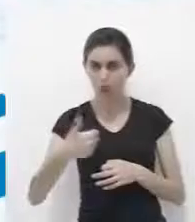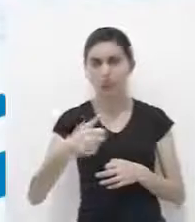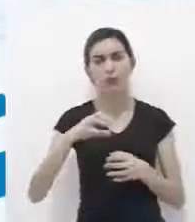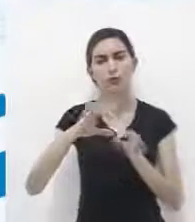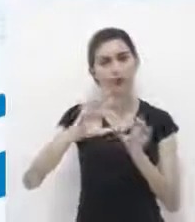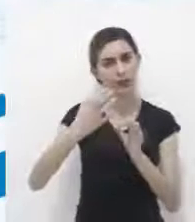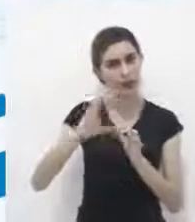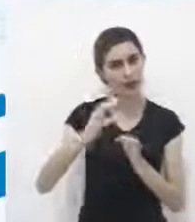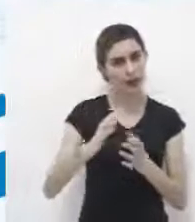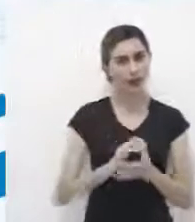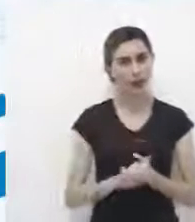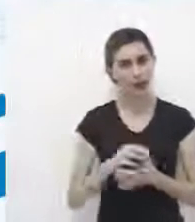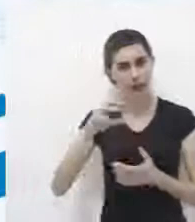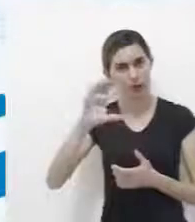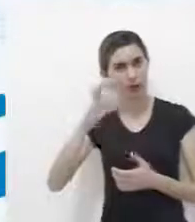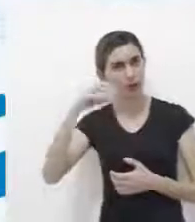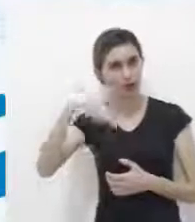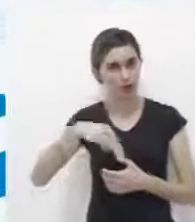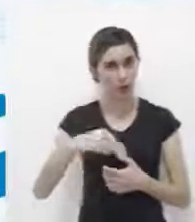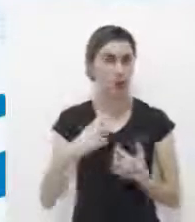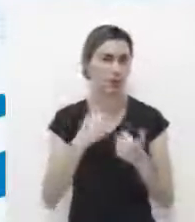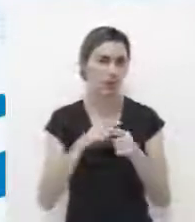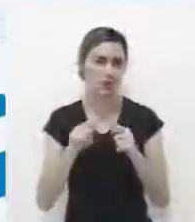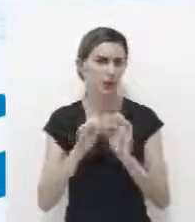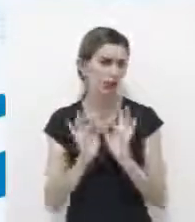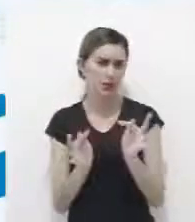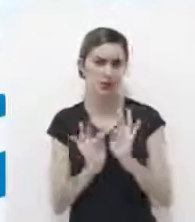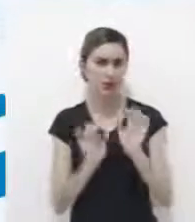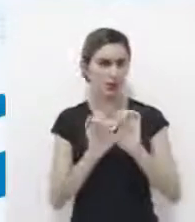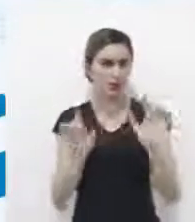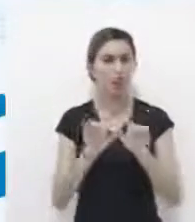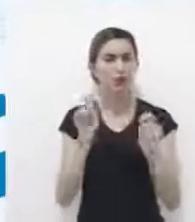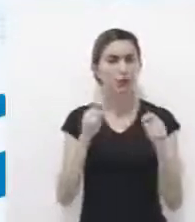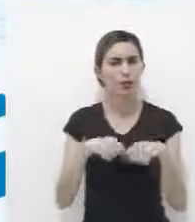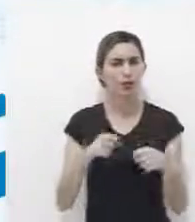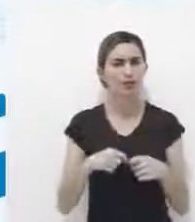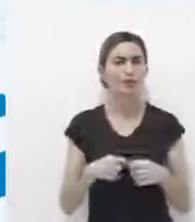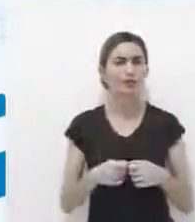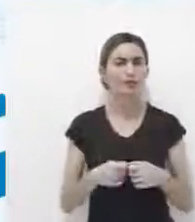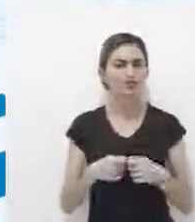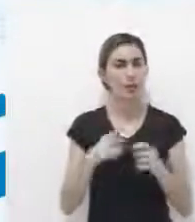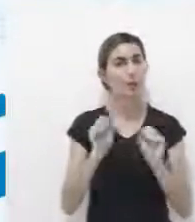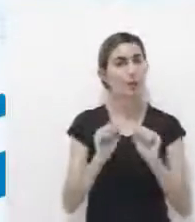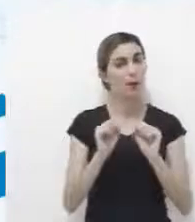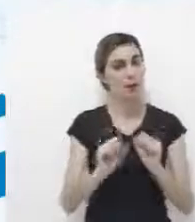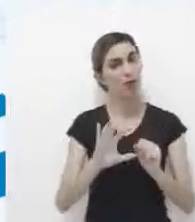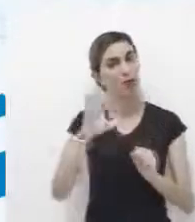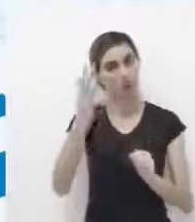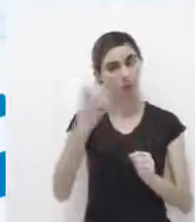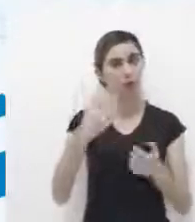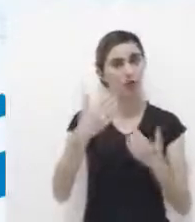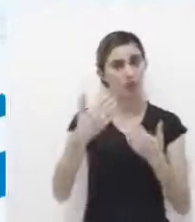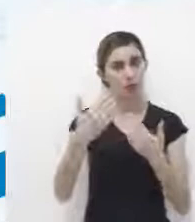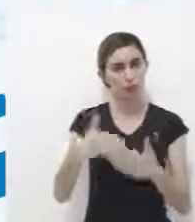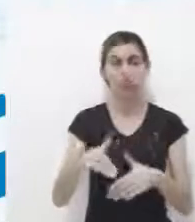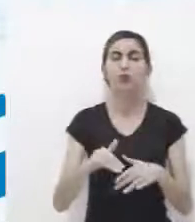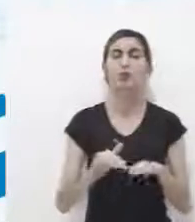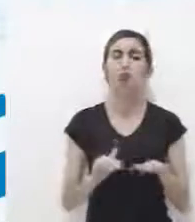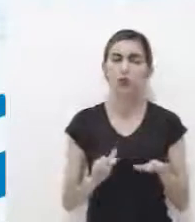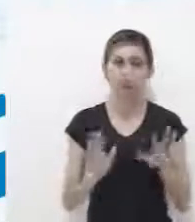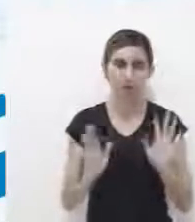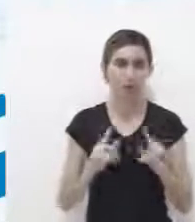3,41 m. Tá bom? Beleza, pessoal? Probleminha simples aí, tá bom? É possível que esse problema venha a cair em